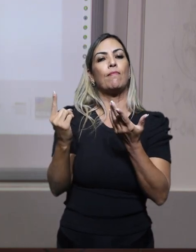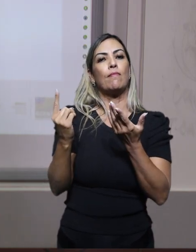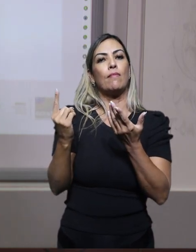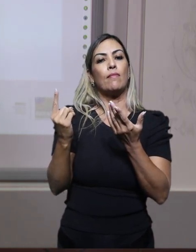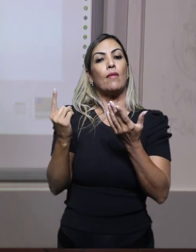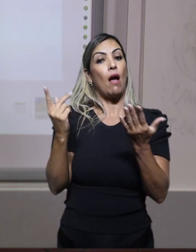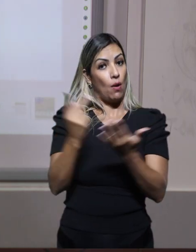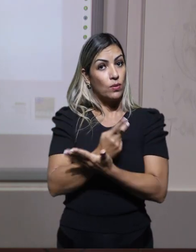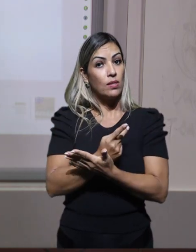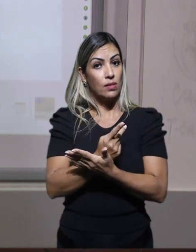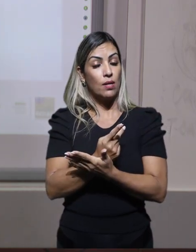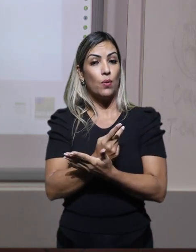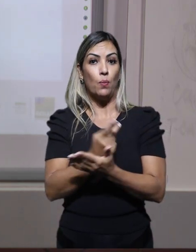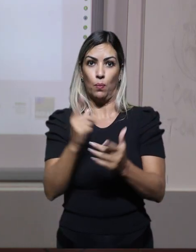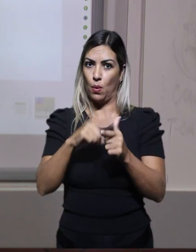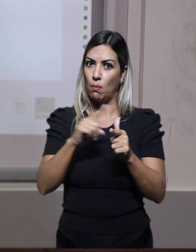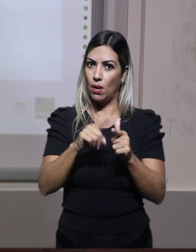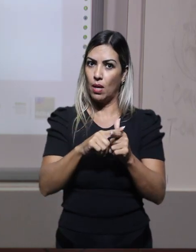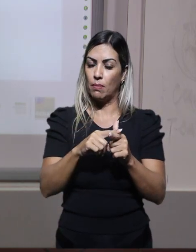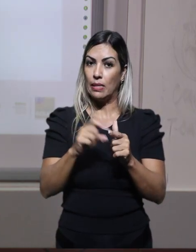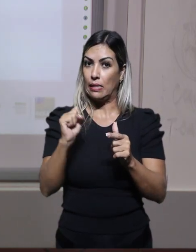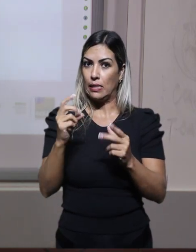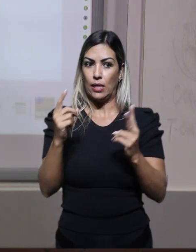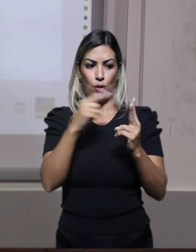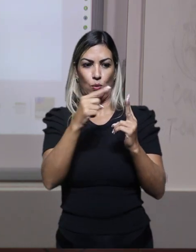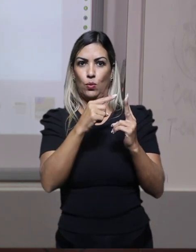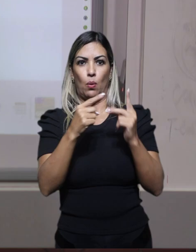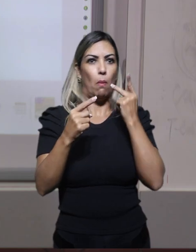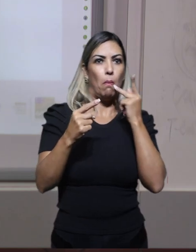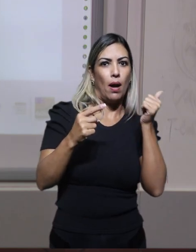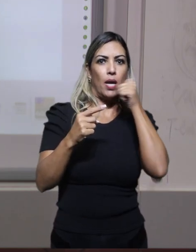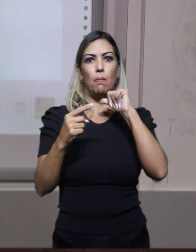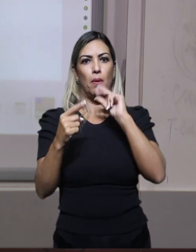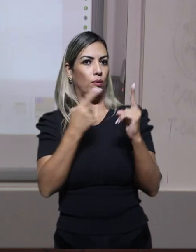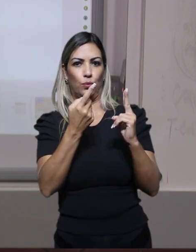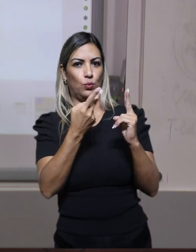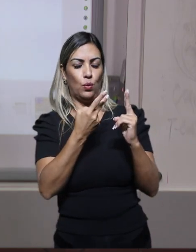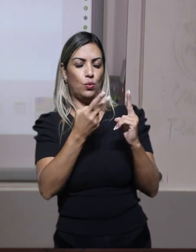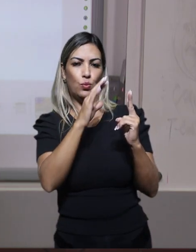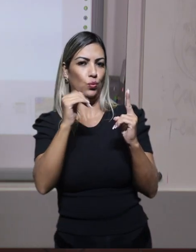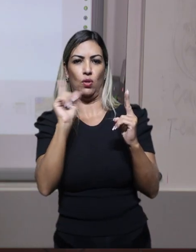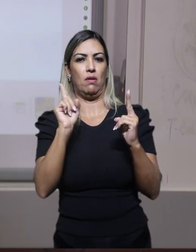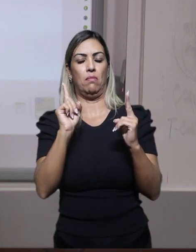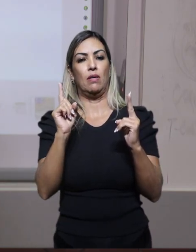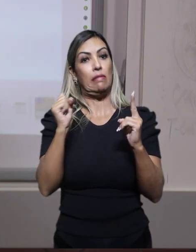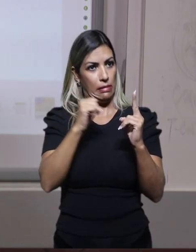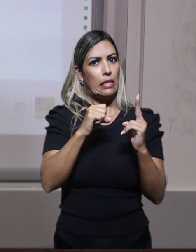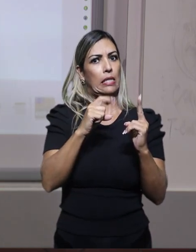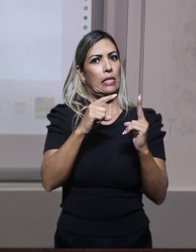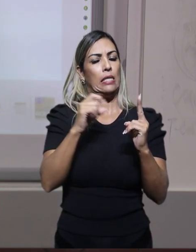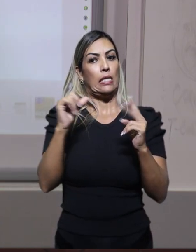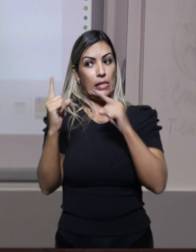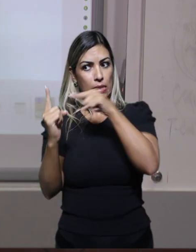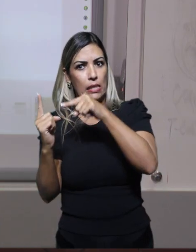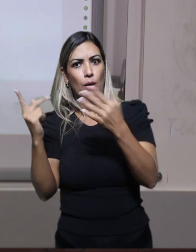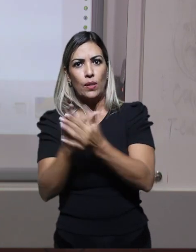é imputada como autor do crime, não for os pais, chame os pais. Agora, jamais, se essa